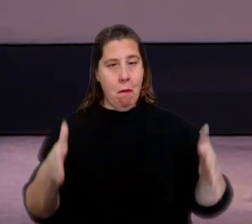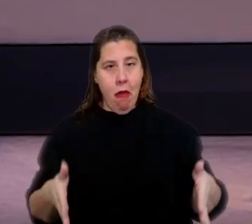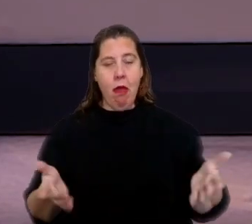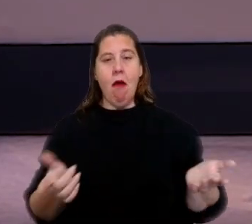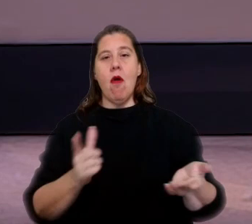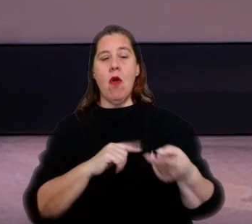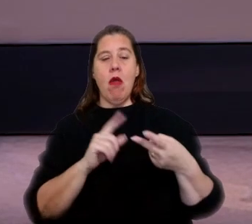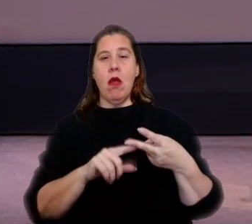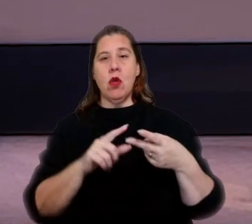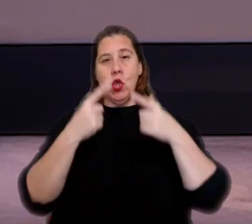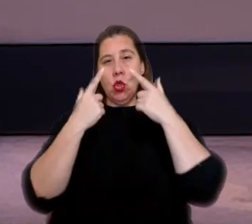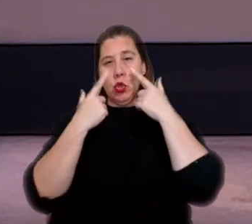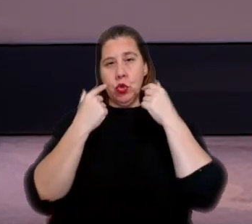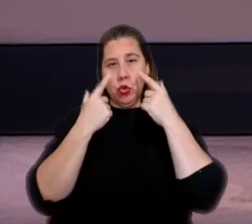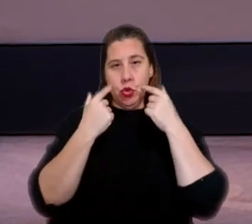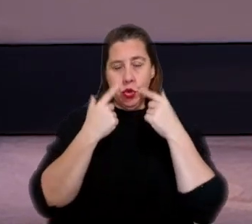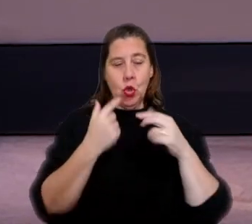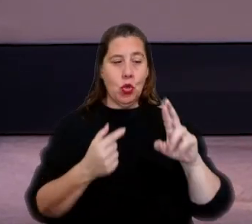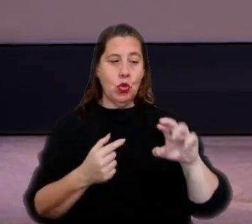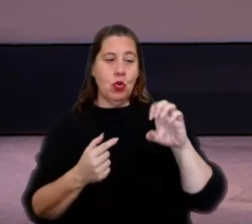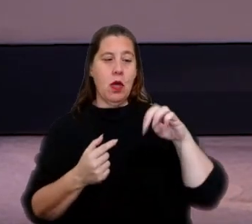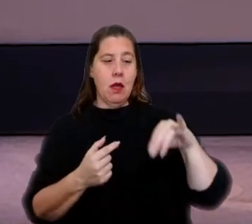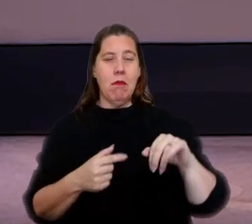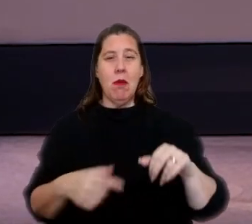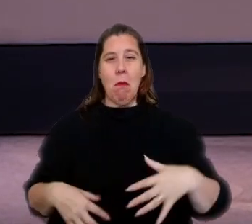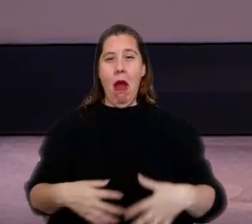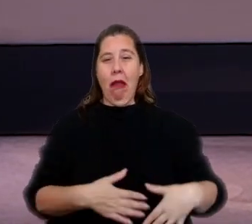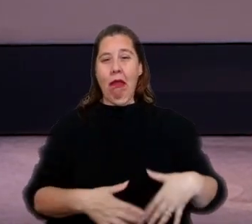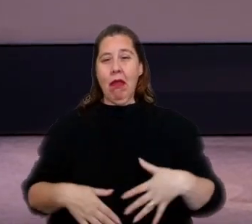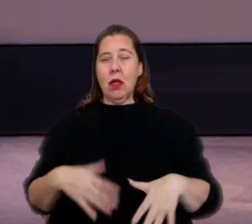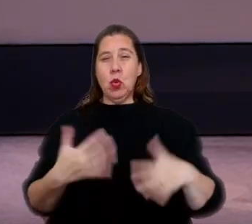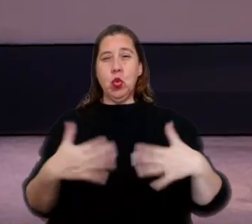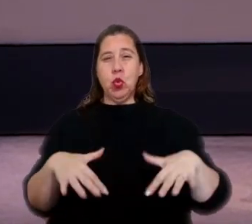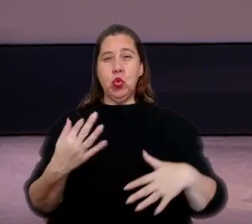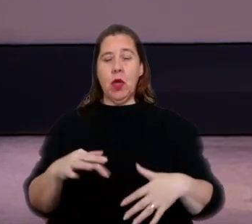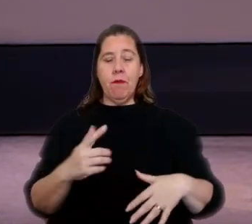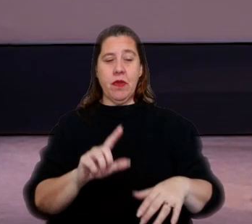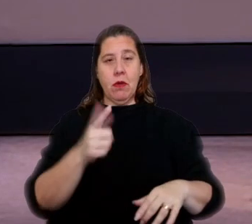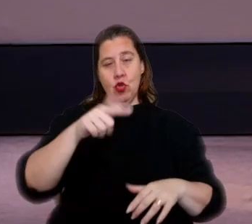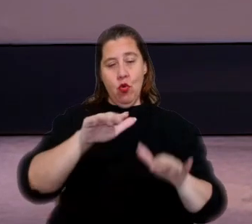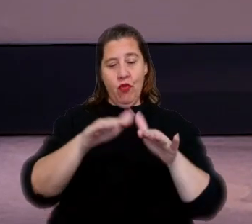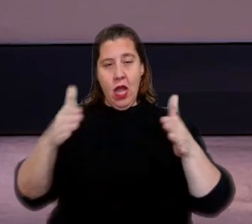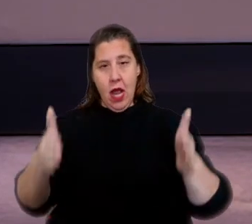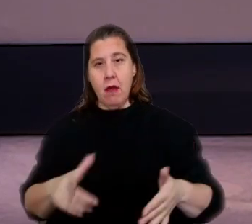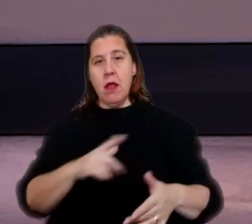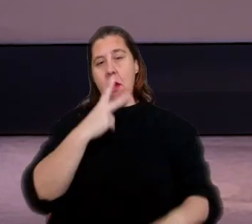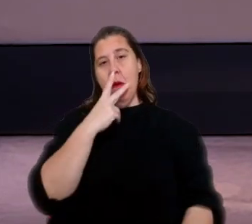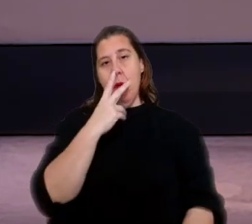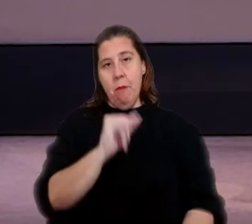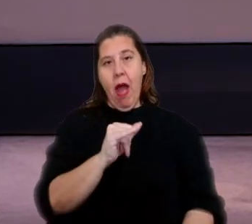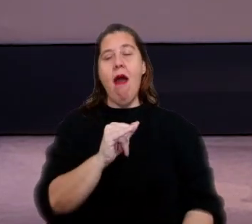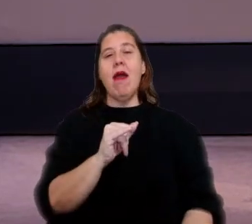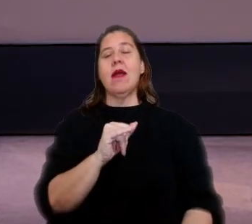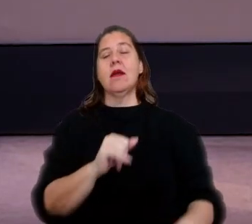mesa, e aí tem o choro, primeiro do Remy, com a dor de barriga, depois na mesa, de novo, tem